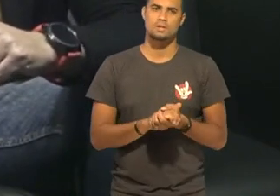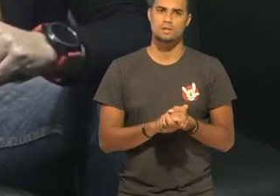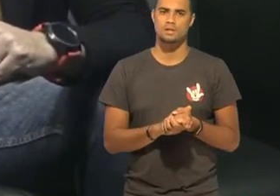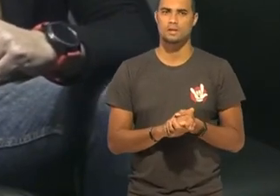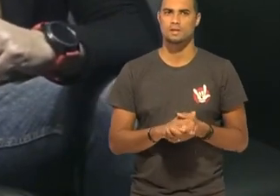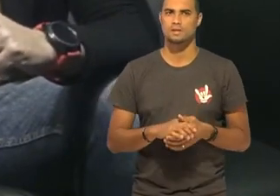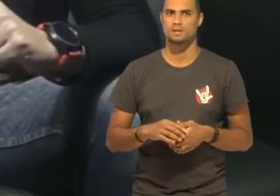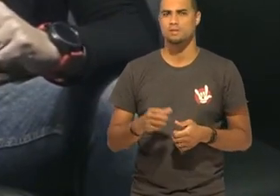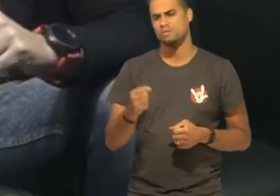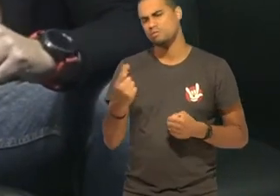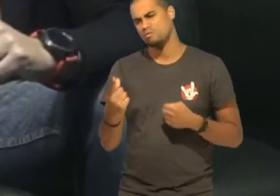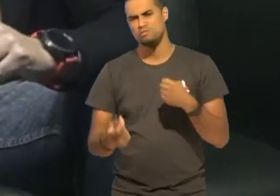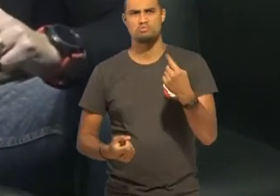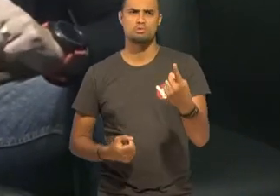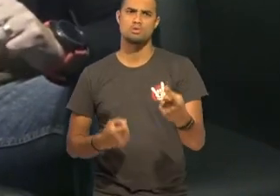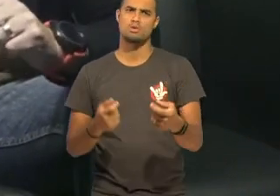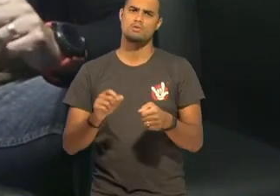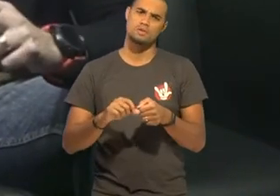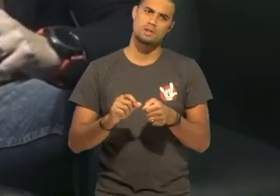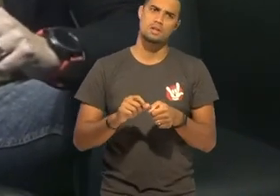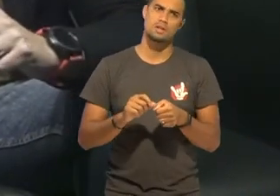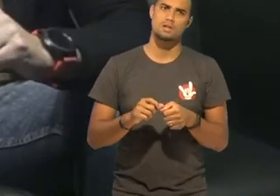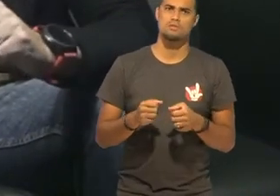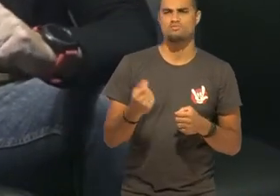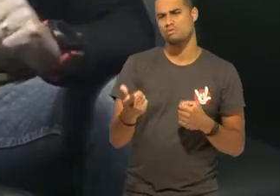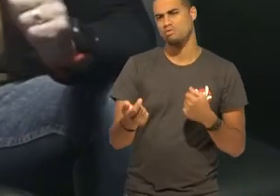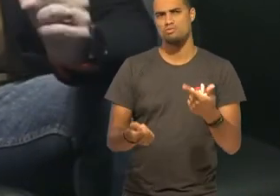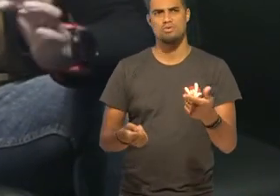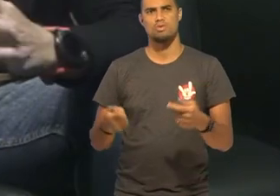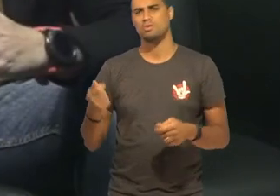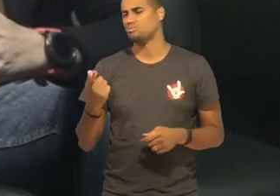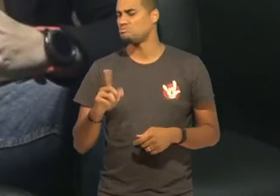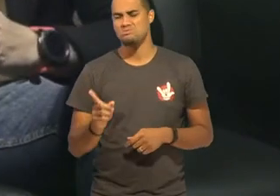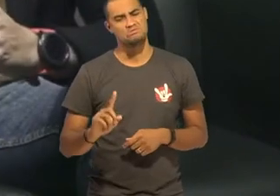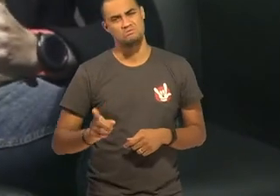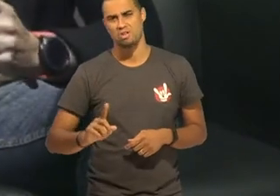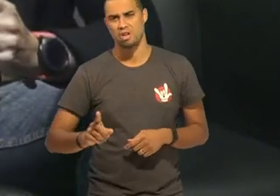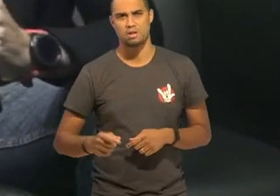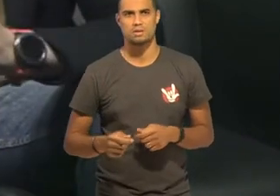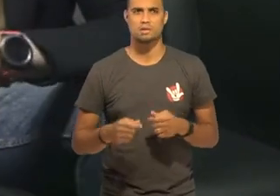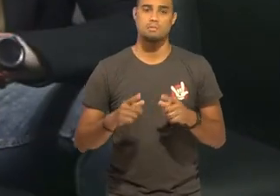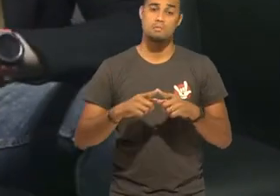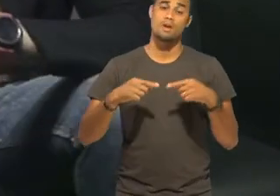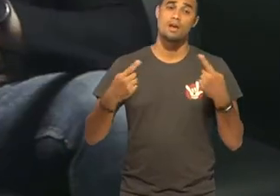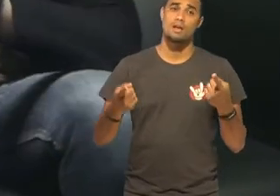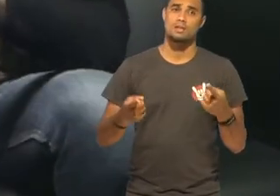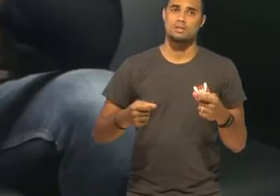fizeram, alguns fugiram, mas a gente gravou e a gente vai mostrar